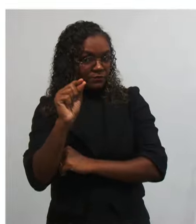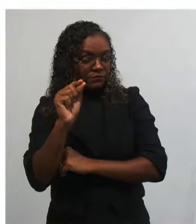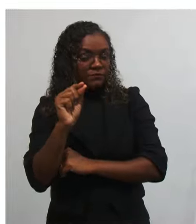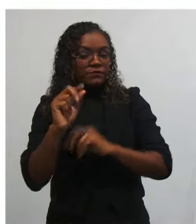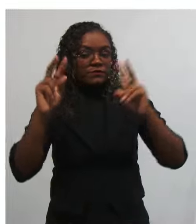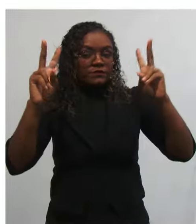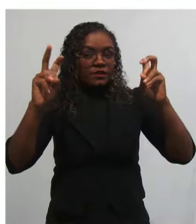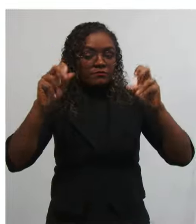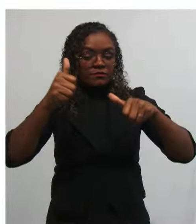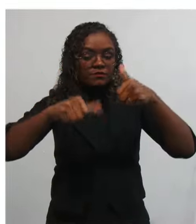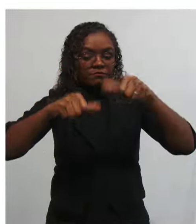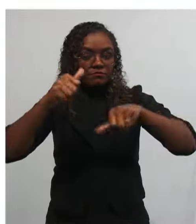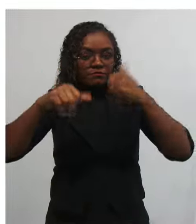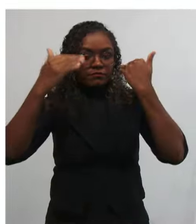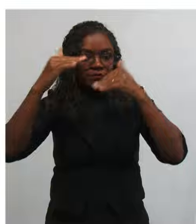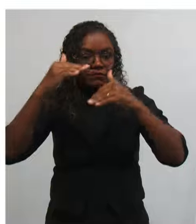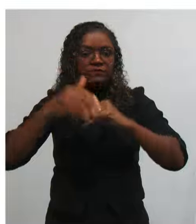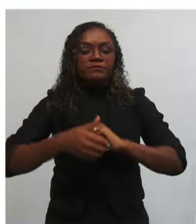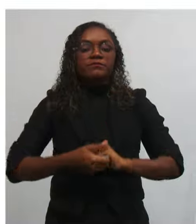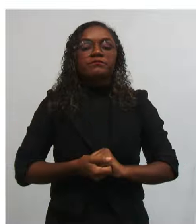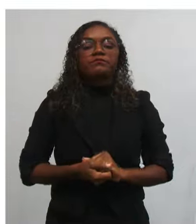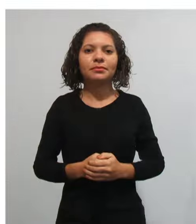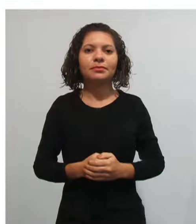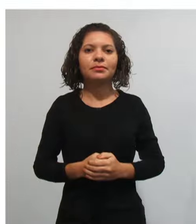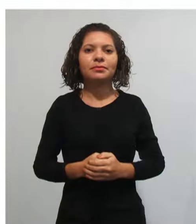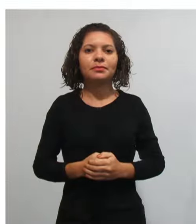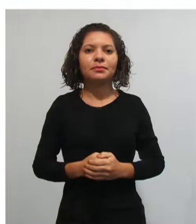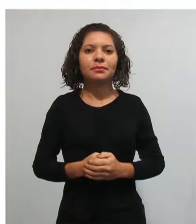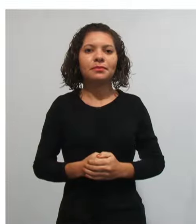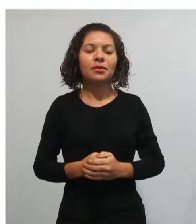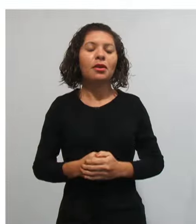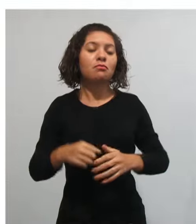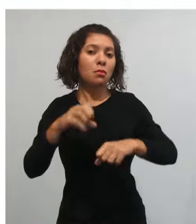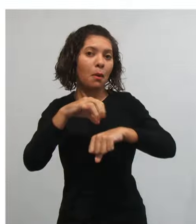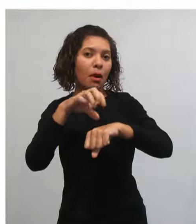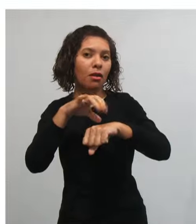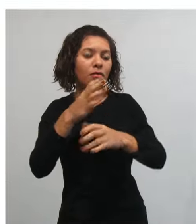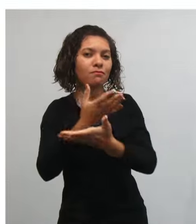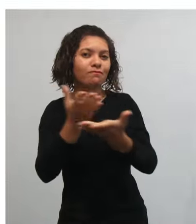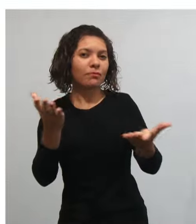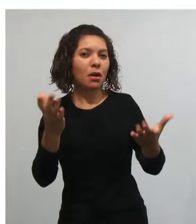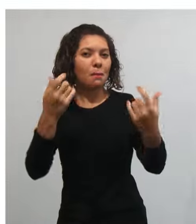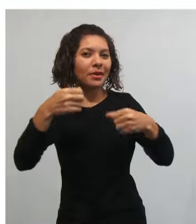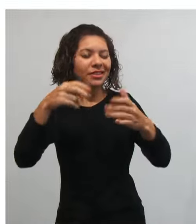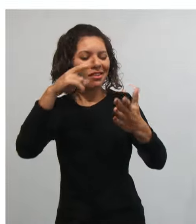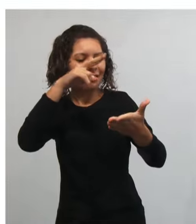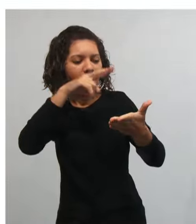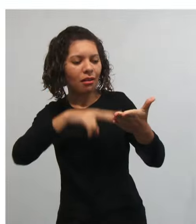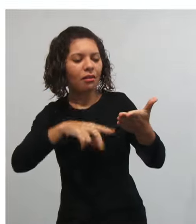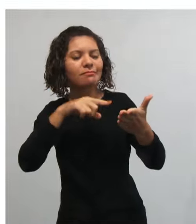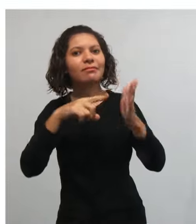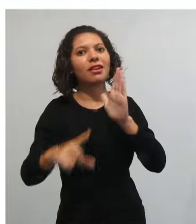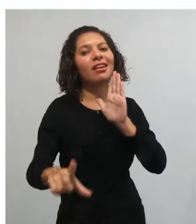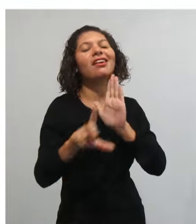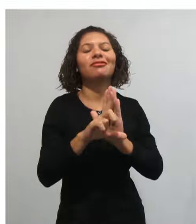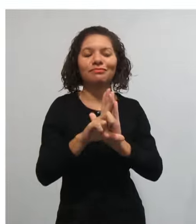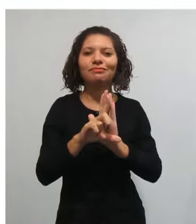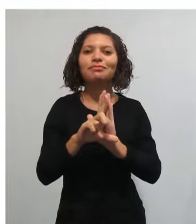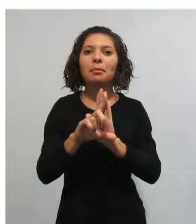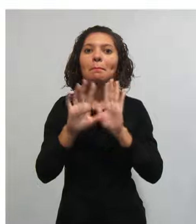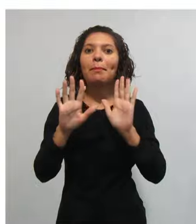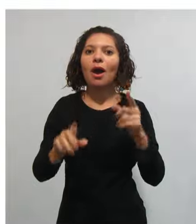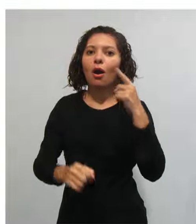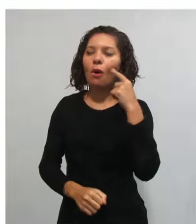avaliação o artigo 13 da LDB eu indico que todos vocês Leiam essa lei Mas eu quero destacar o